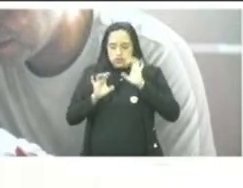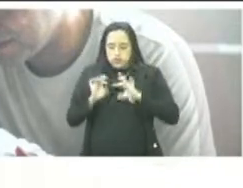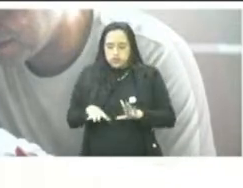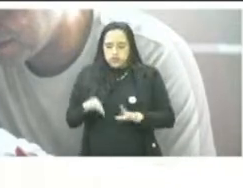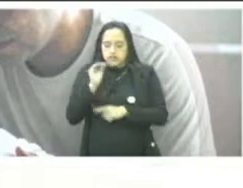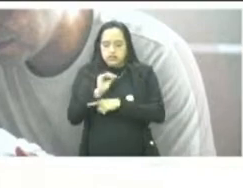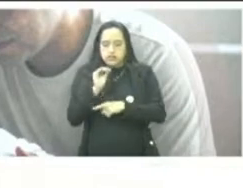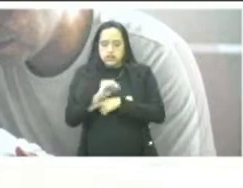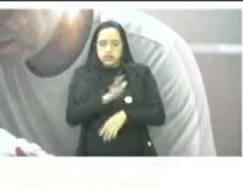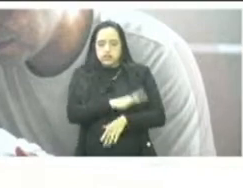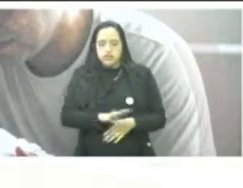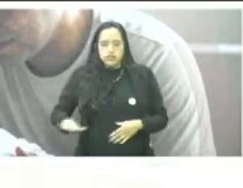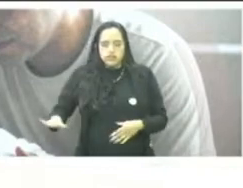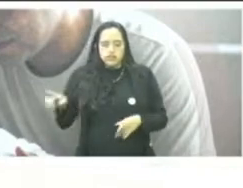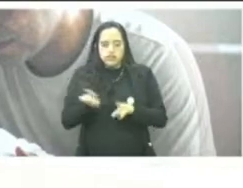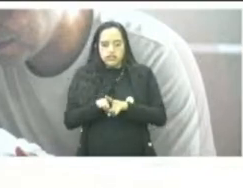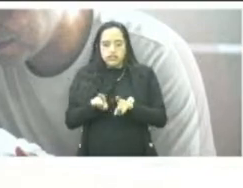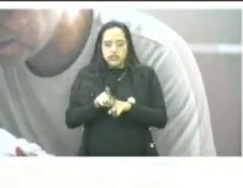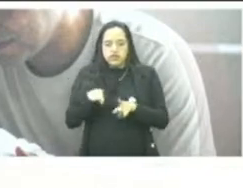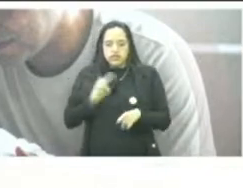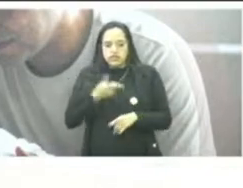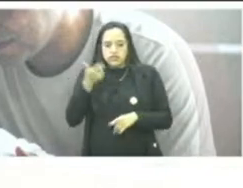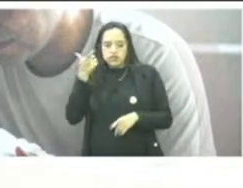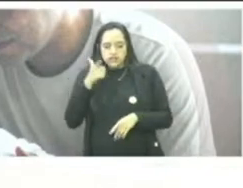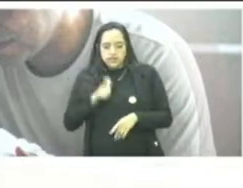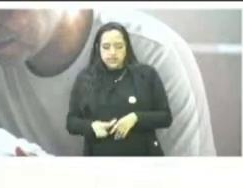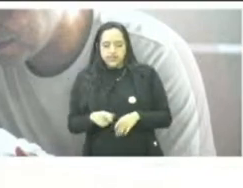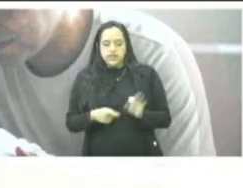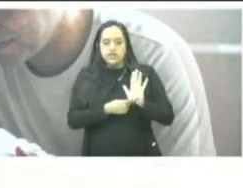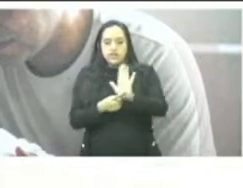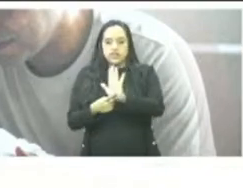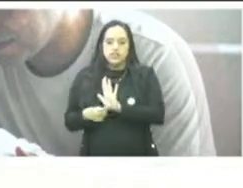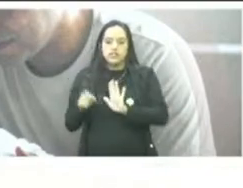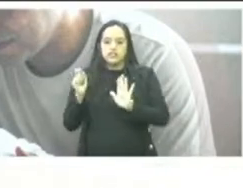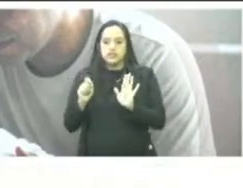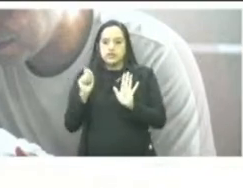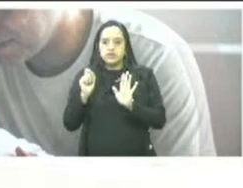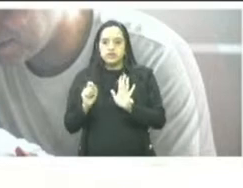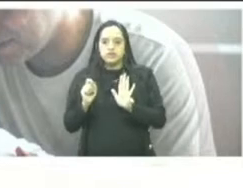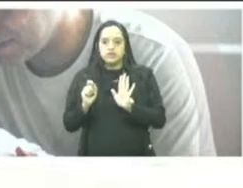da criança, né, para que a gente consiga ir destacando, né,